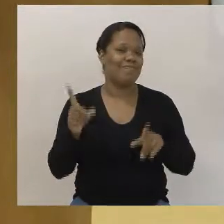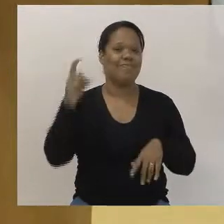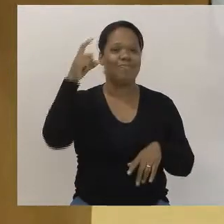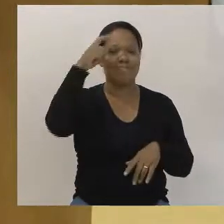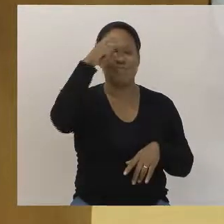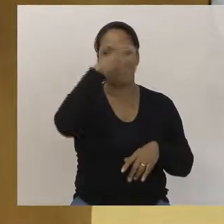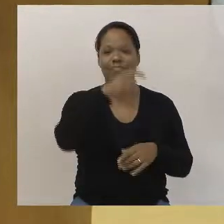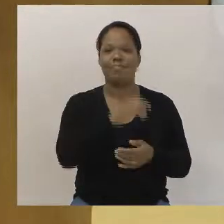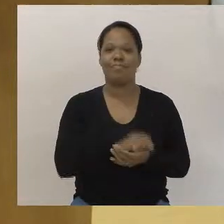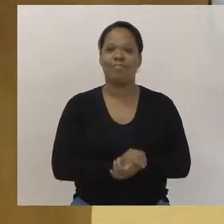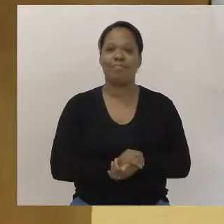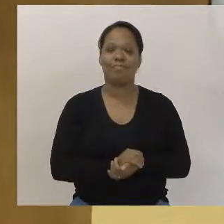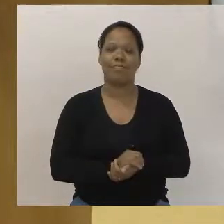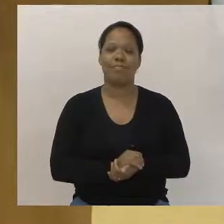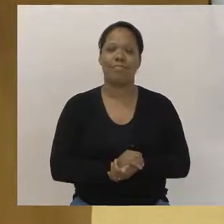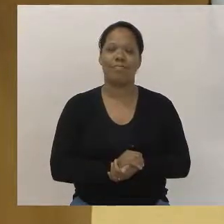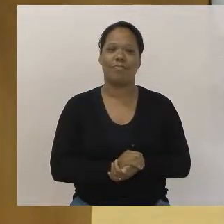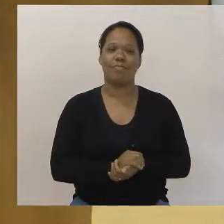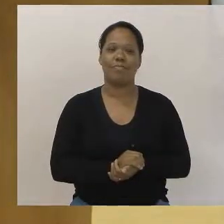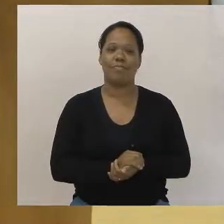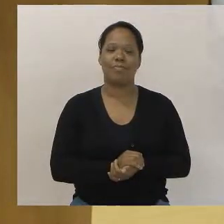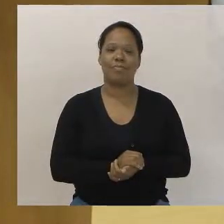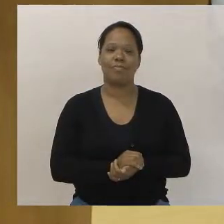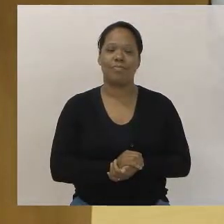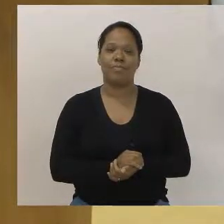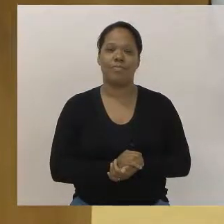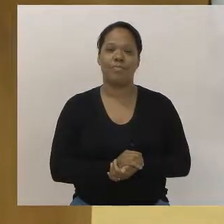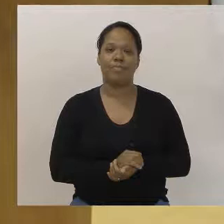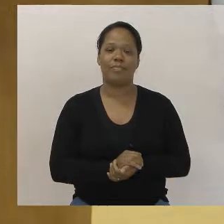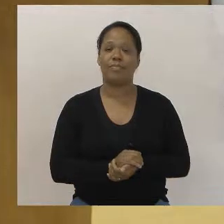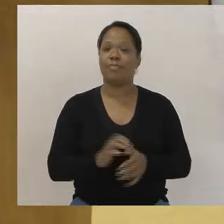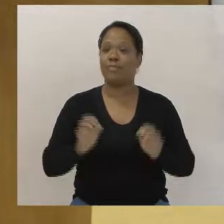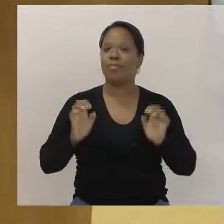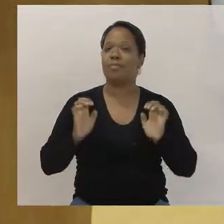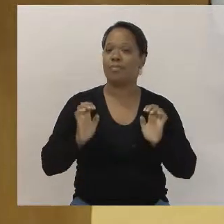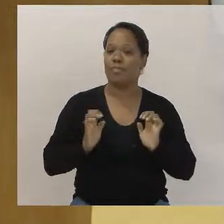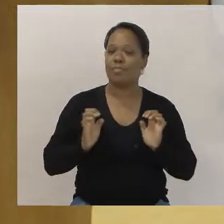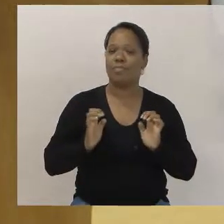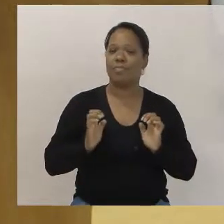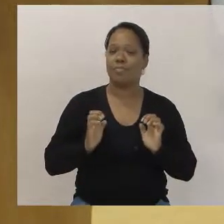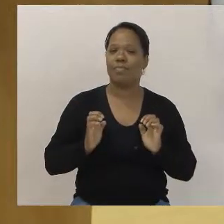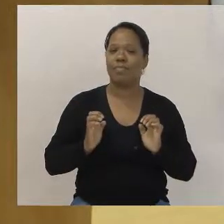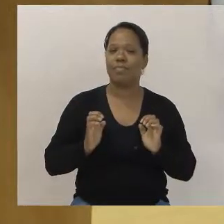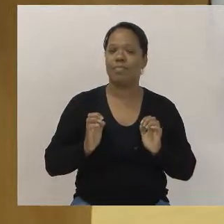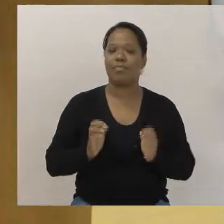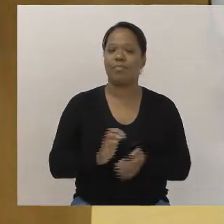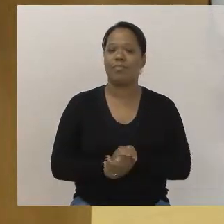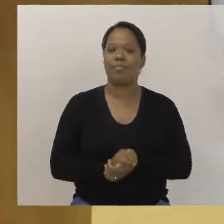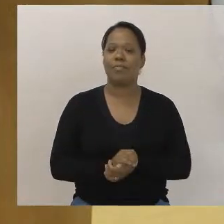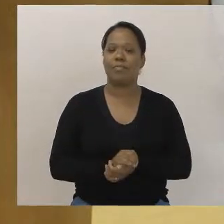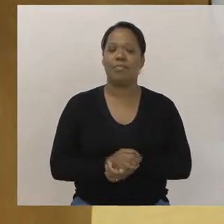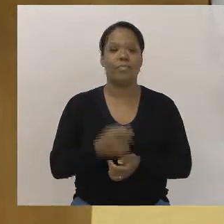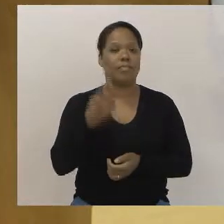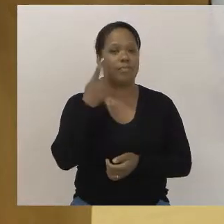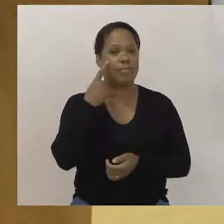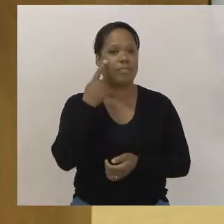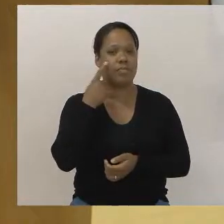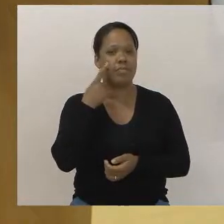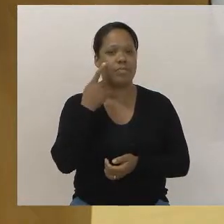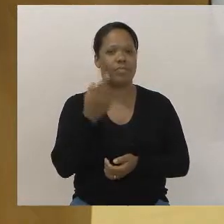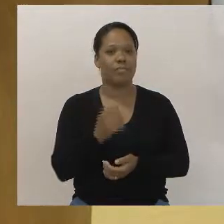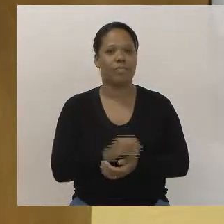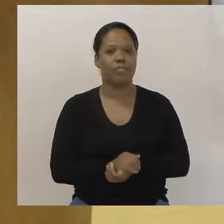manter como eu falei a questão médica que estão a continuidade da enfermidade ea gente vem vendo isso